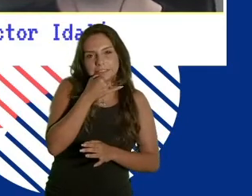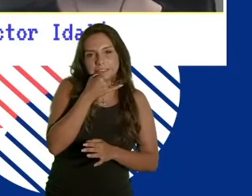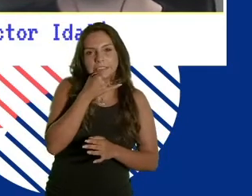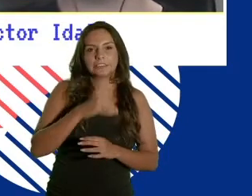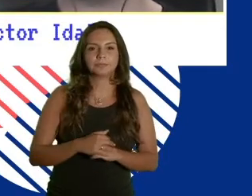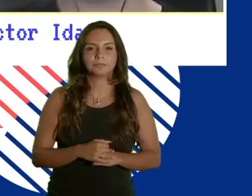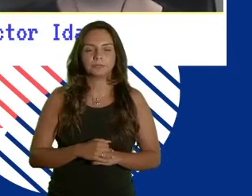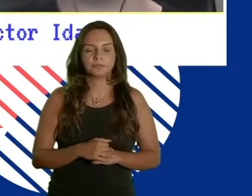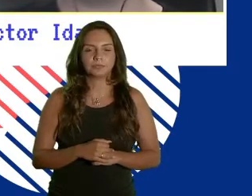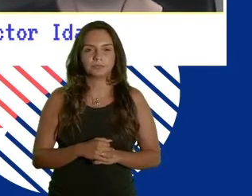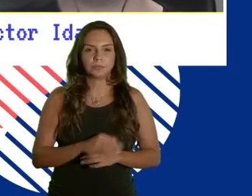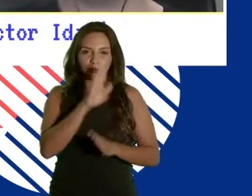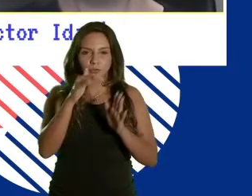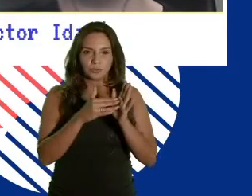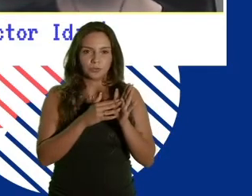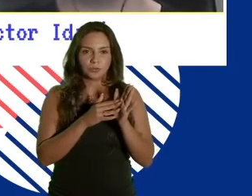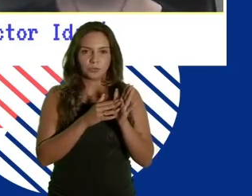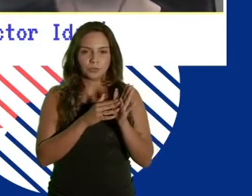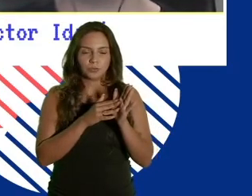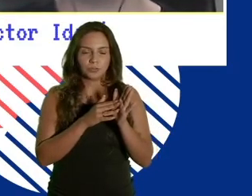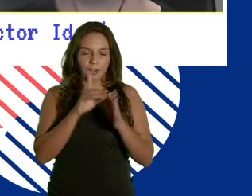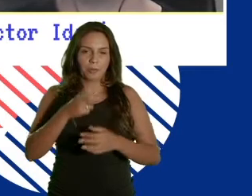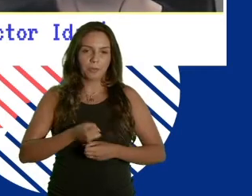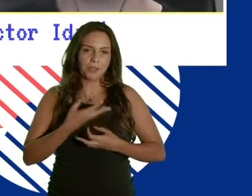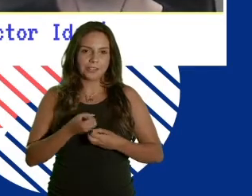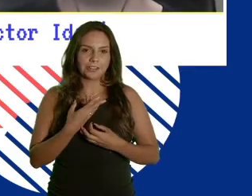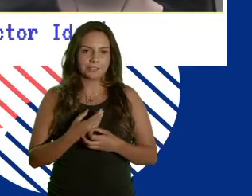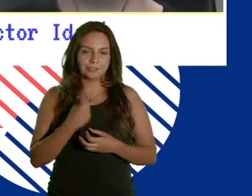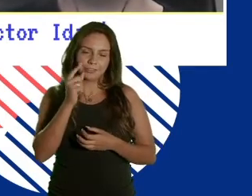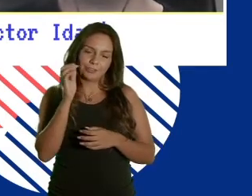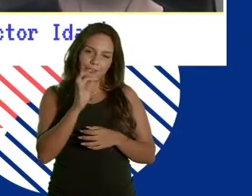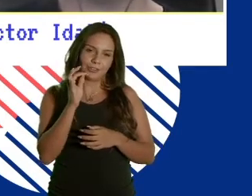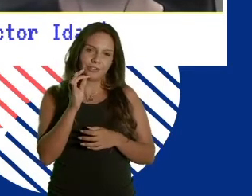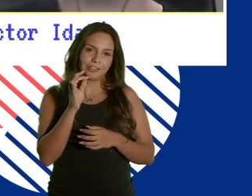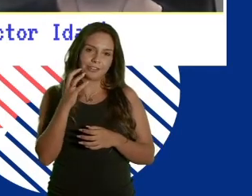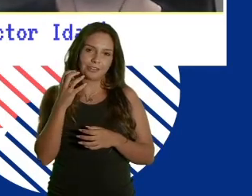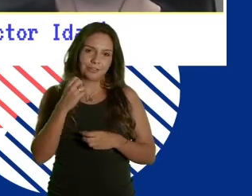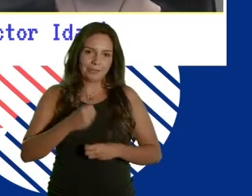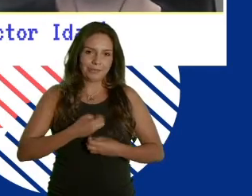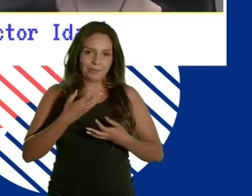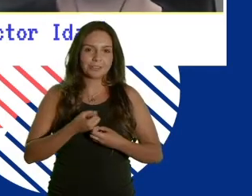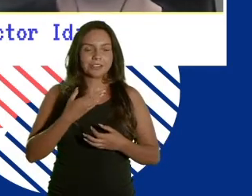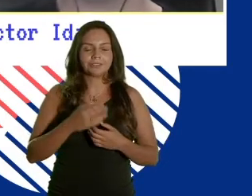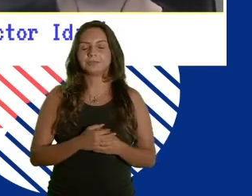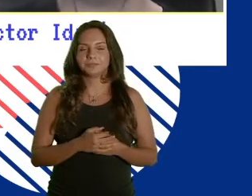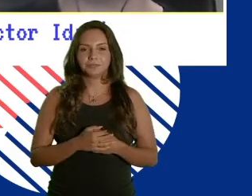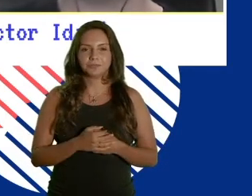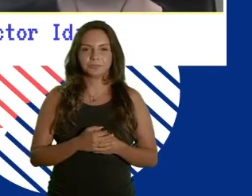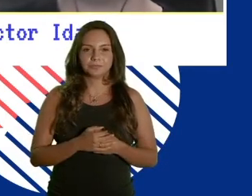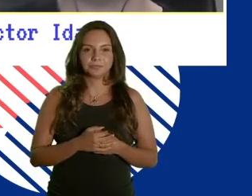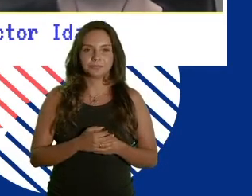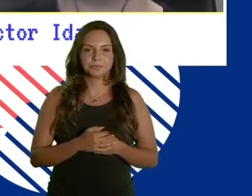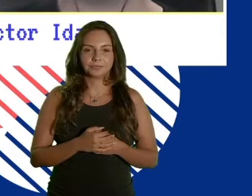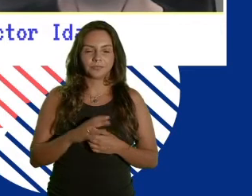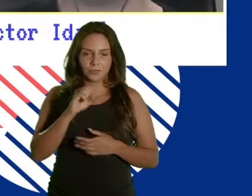Então tudo que passa por mim acaba virando poesia. É um toque de Midas da poesia, sabe? Eu pego tudo